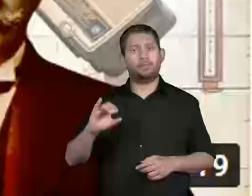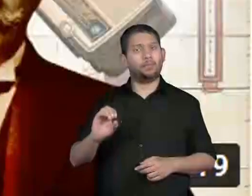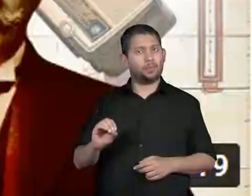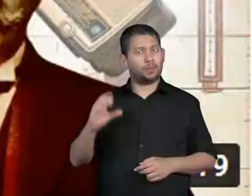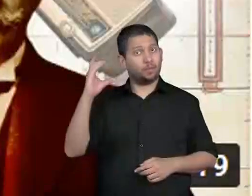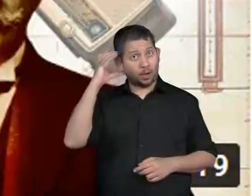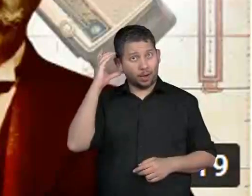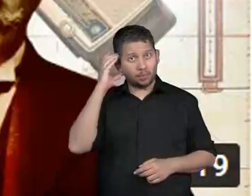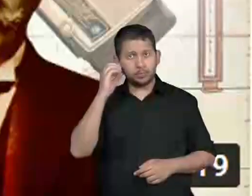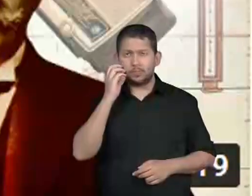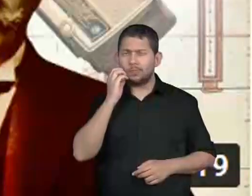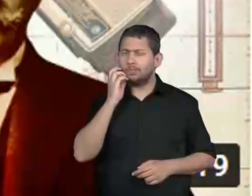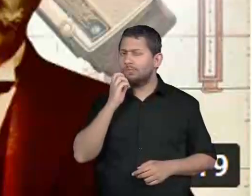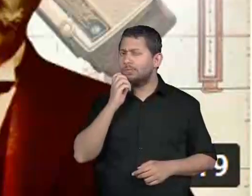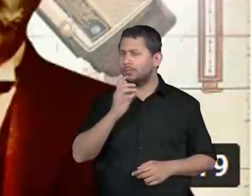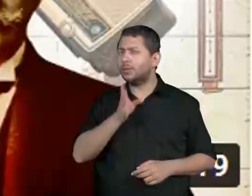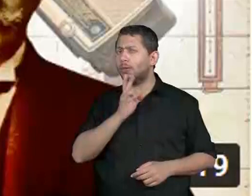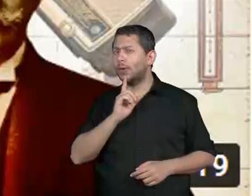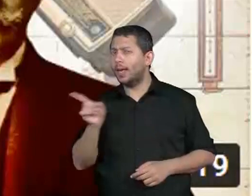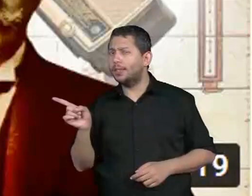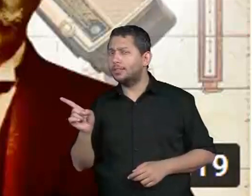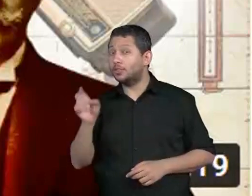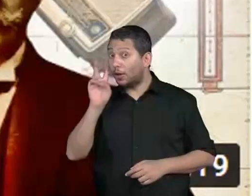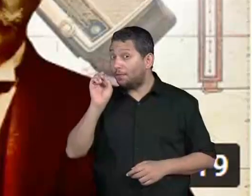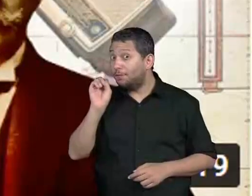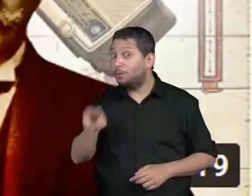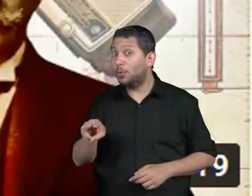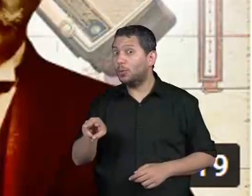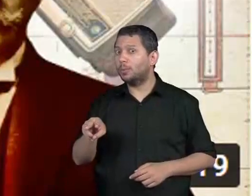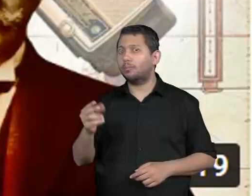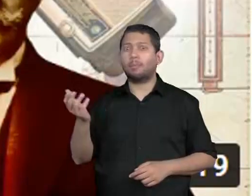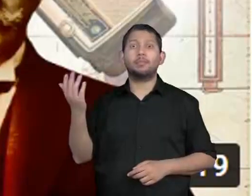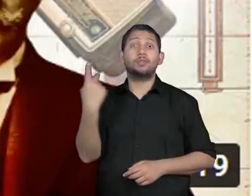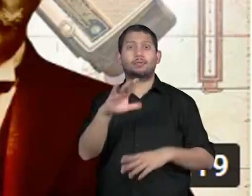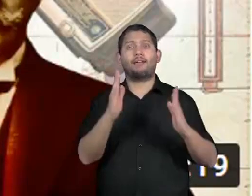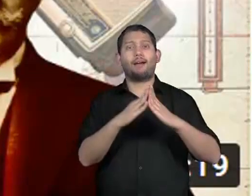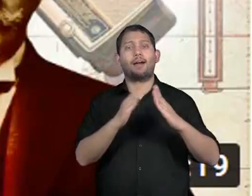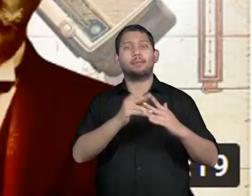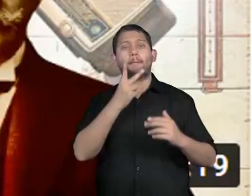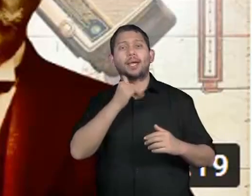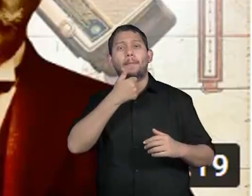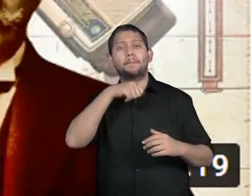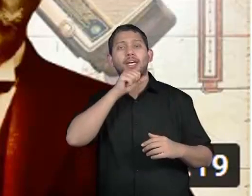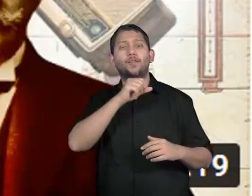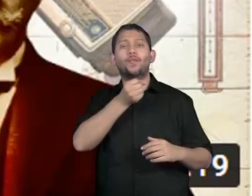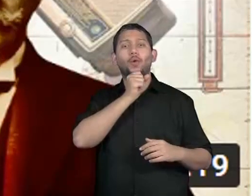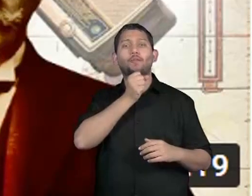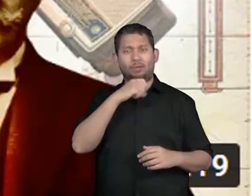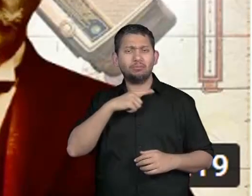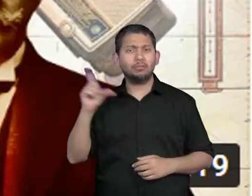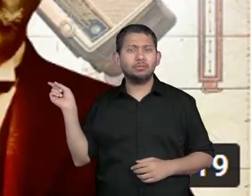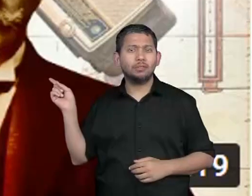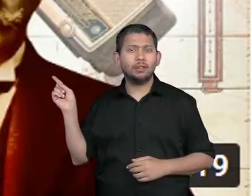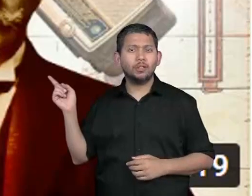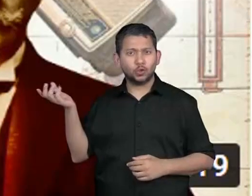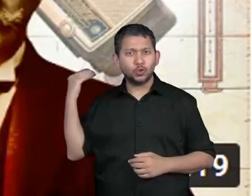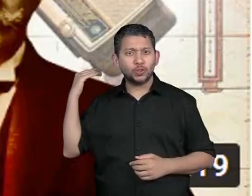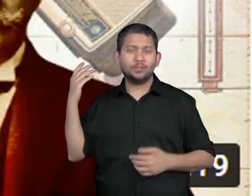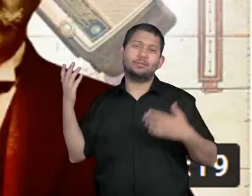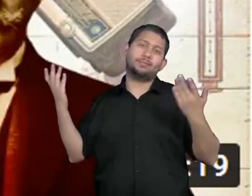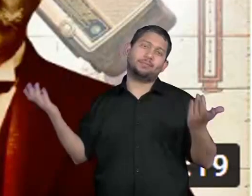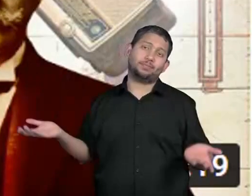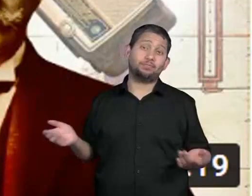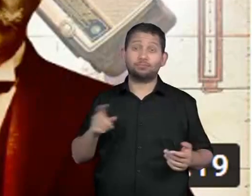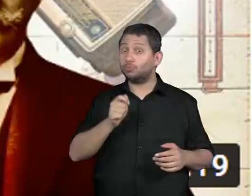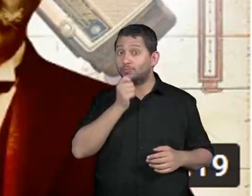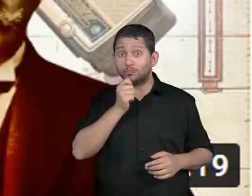você conhece? Você já viu? Você já teve? Bom, se você não conhece, se você não viu, eu